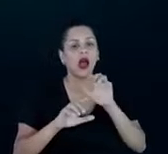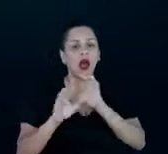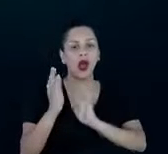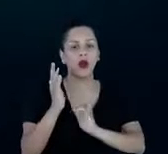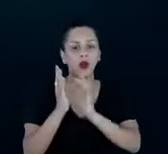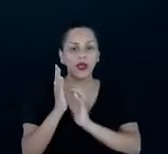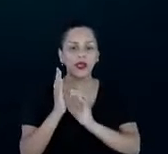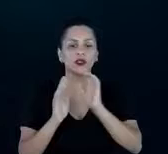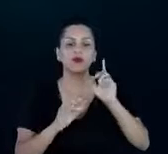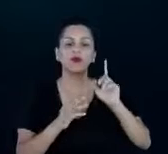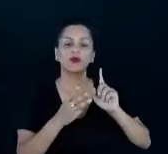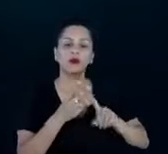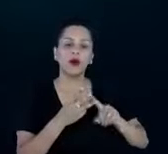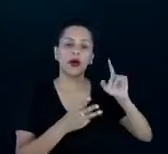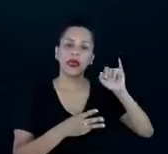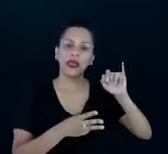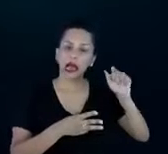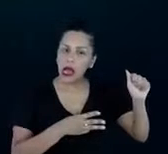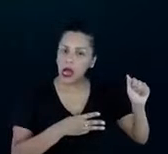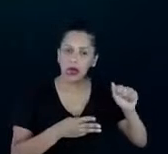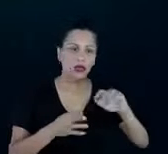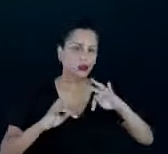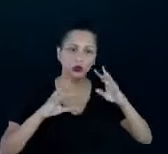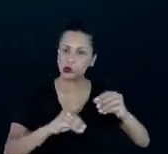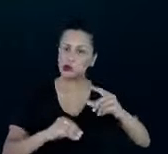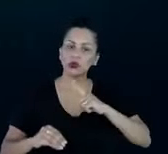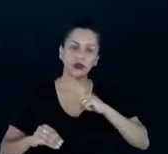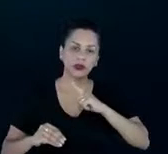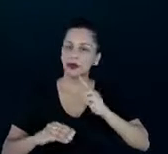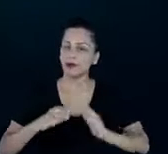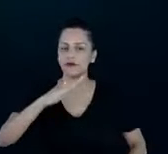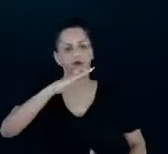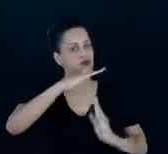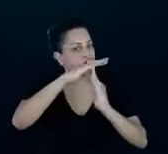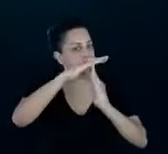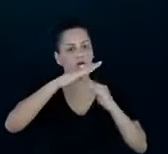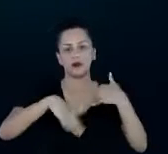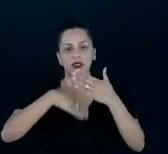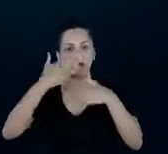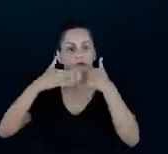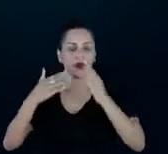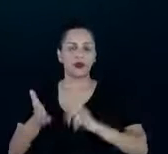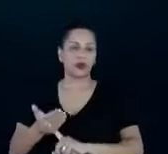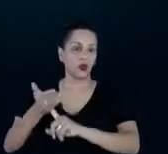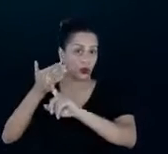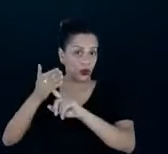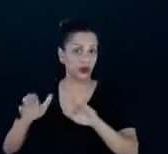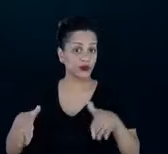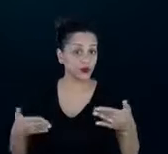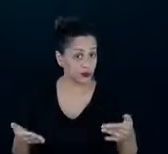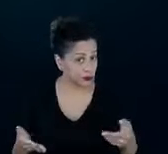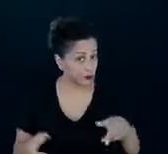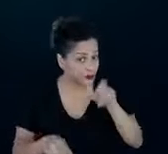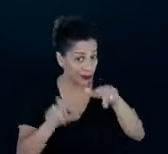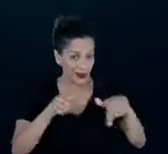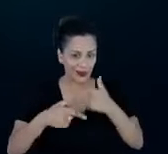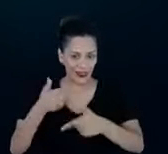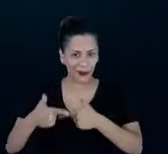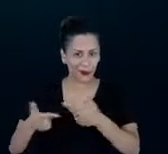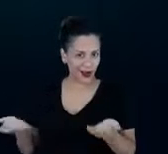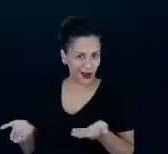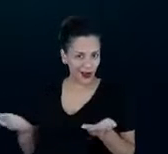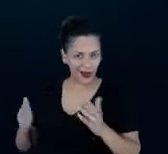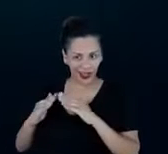tudo isso que tá na ponta né do desenvolvimento tecnológico a gente só pode trabalhar aliás quem pode trabalhar de home office durante a pandemia